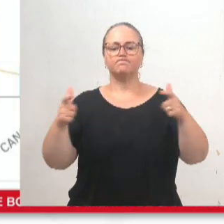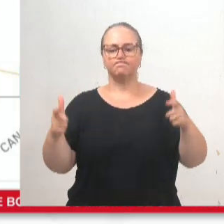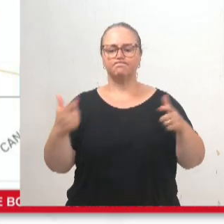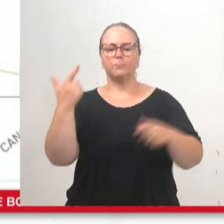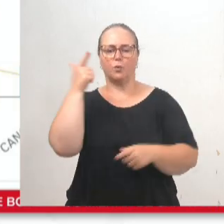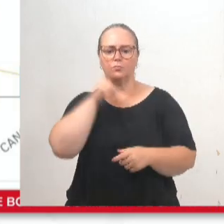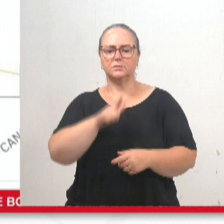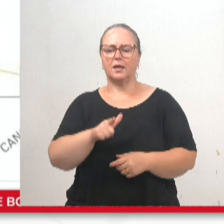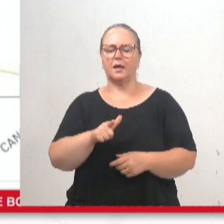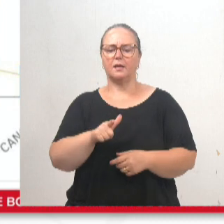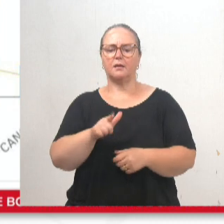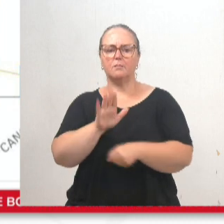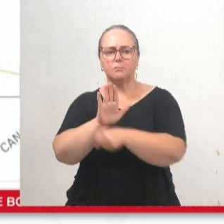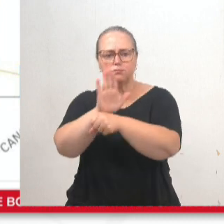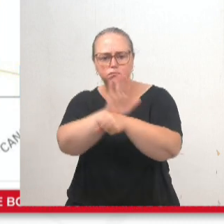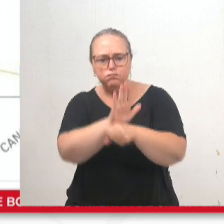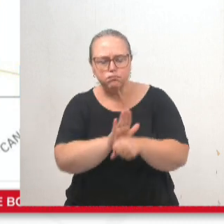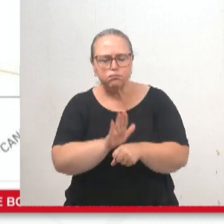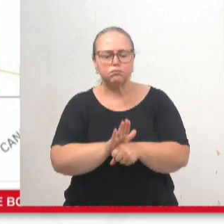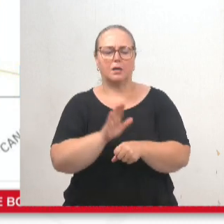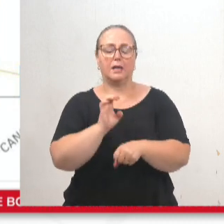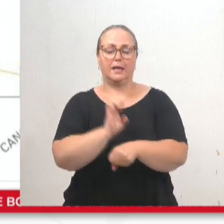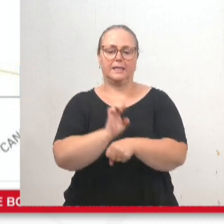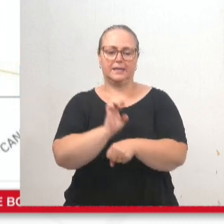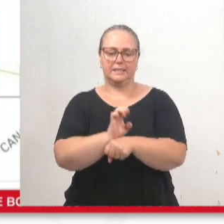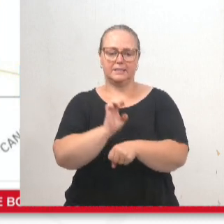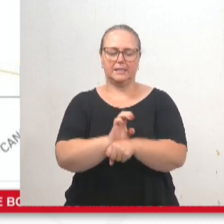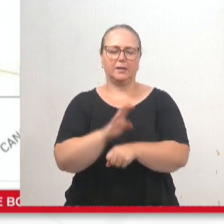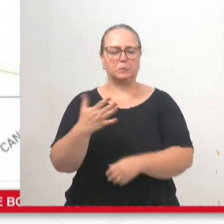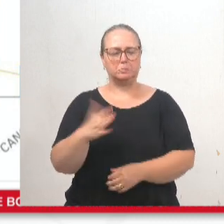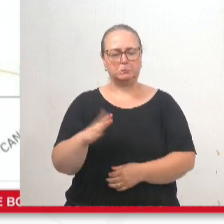estado, chegando lá a 122 mil ocorrências, mais de